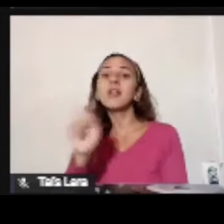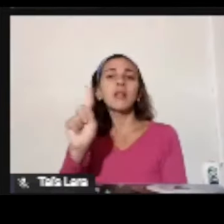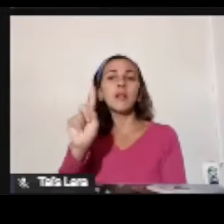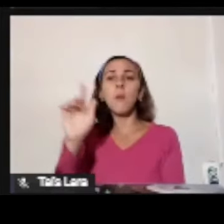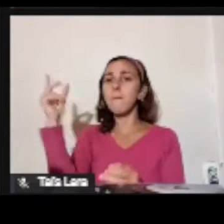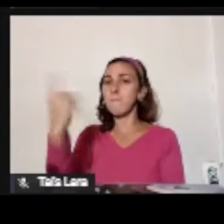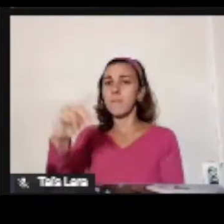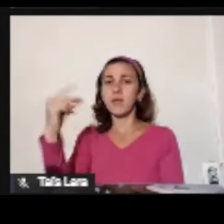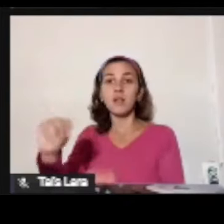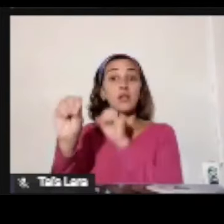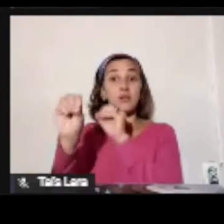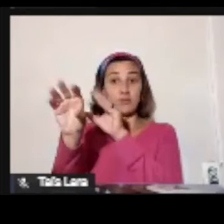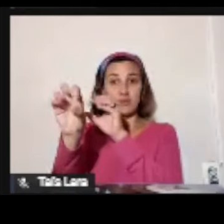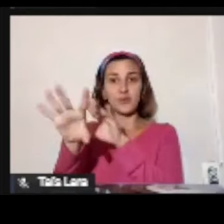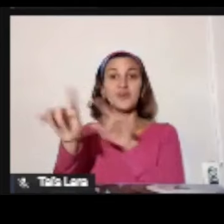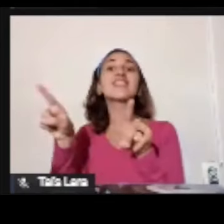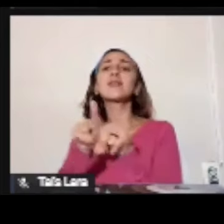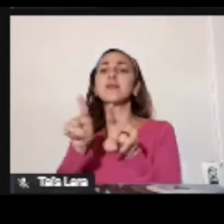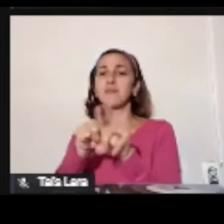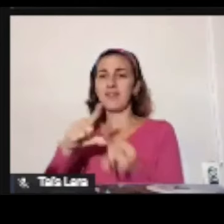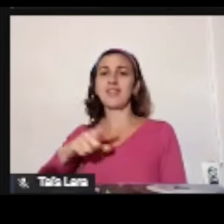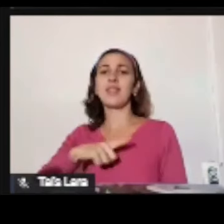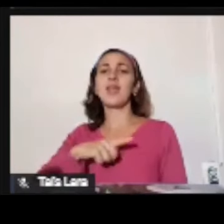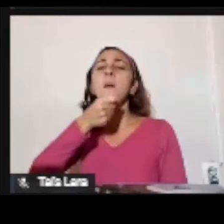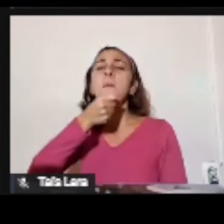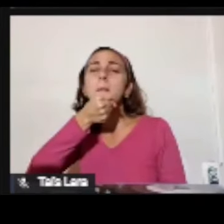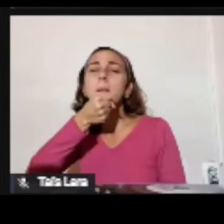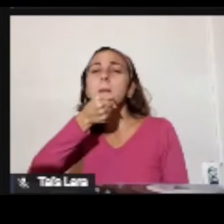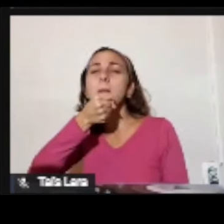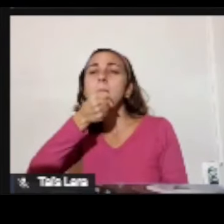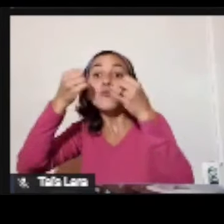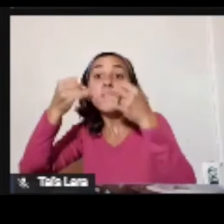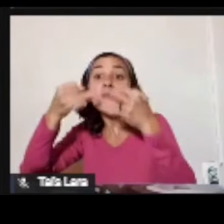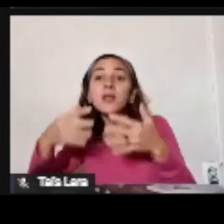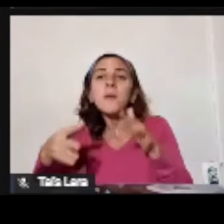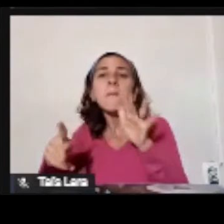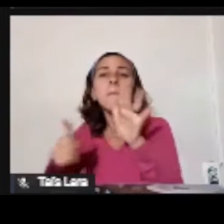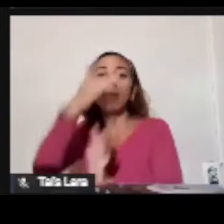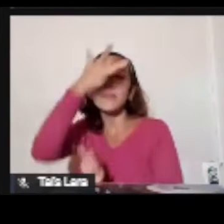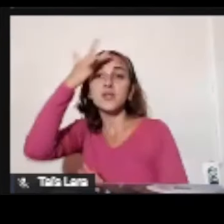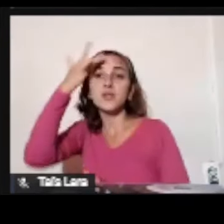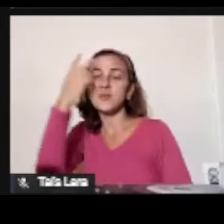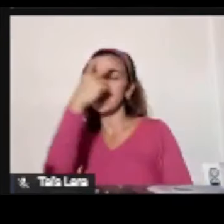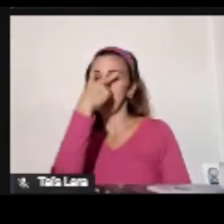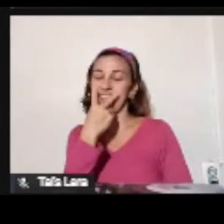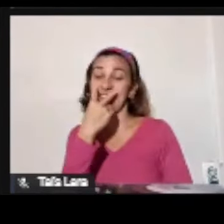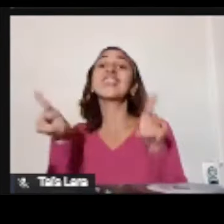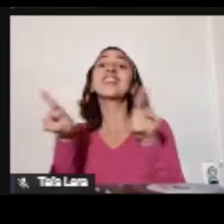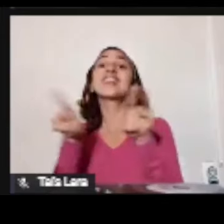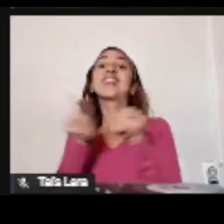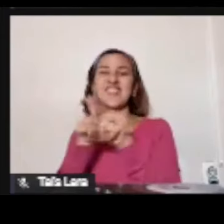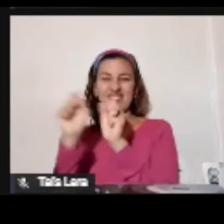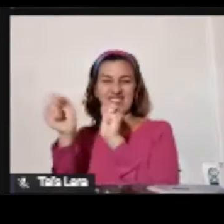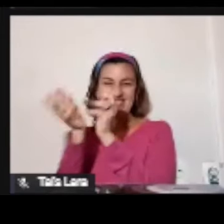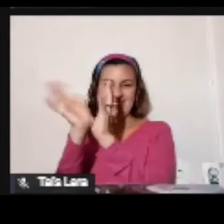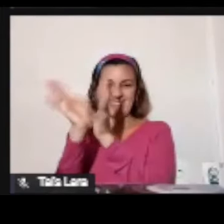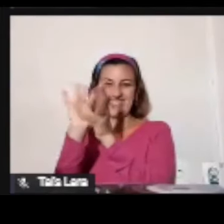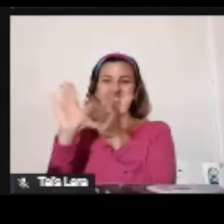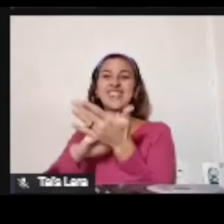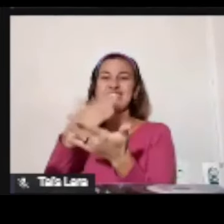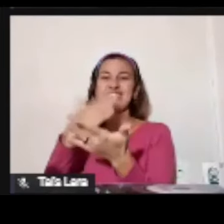audiodescrição e interpretação de Libras. Então, eu vou começar aqui, fazendo a minha audiodescrição.